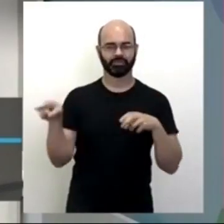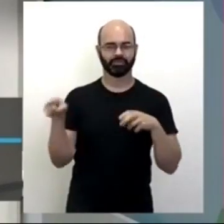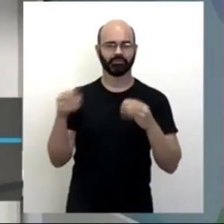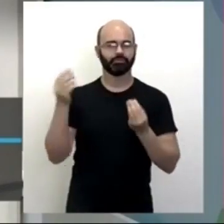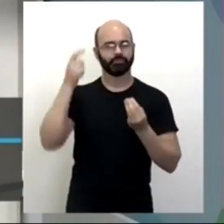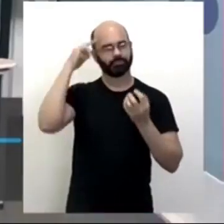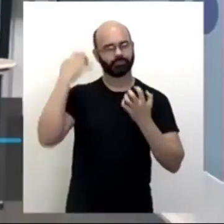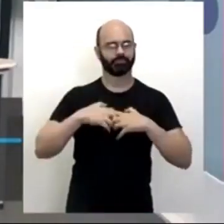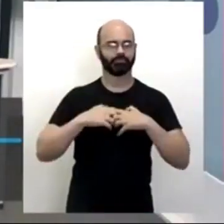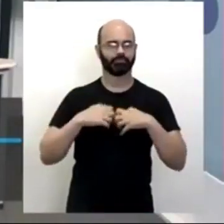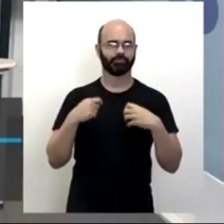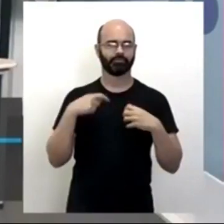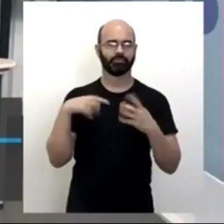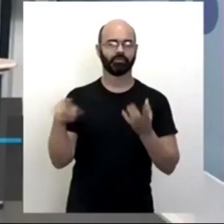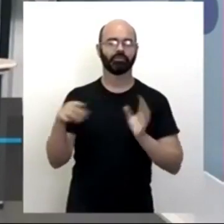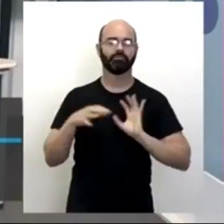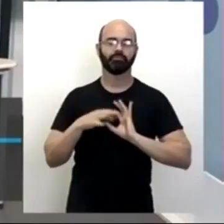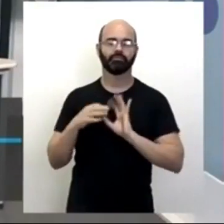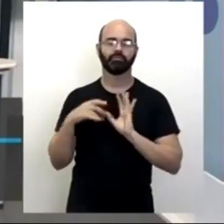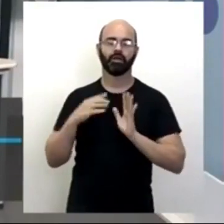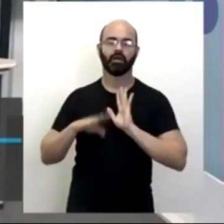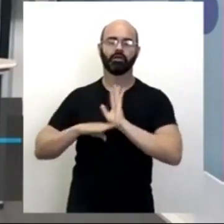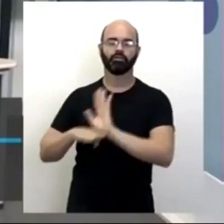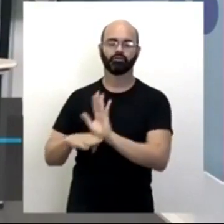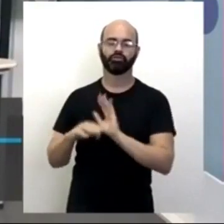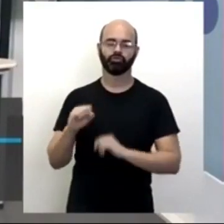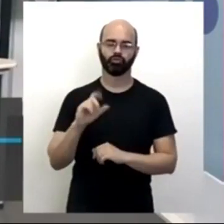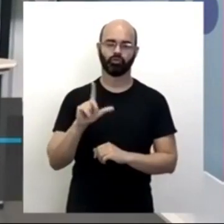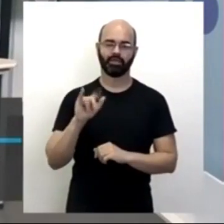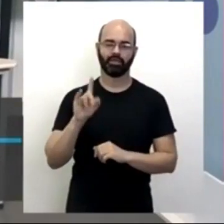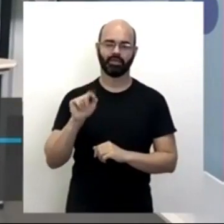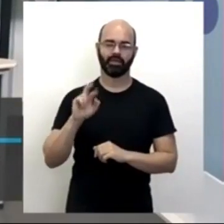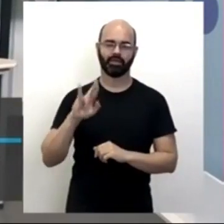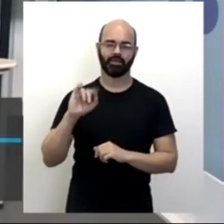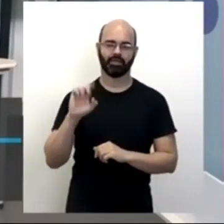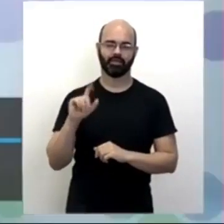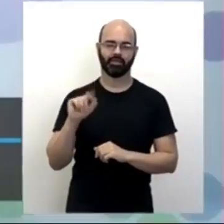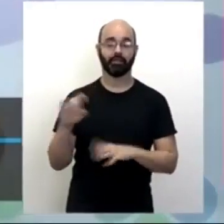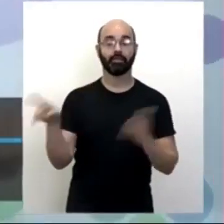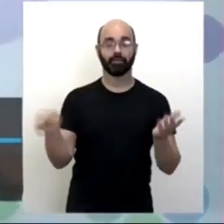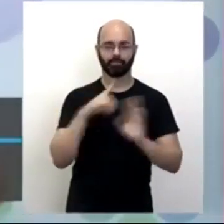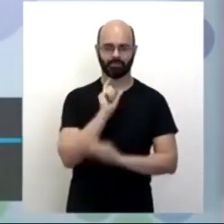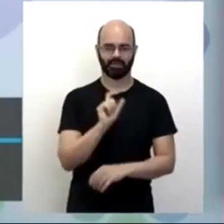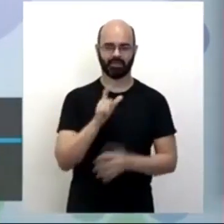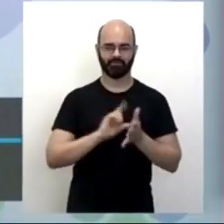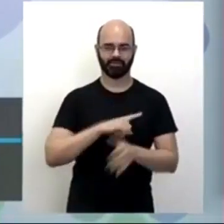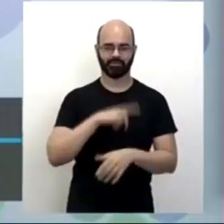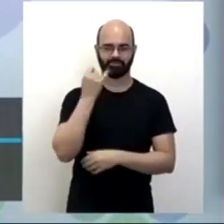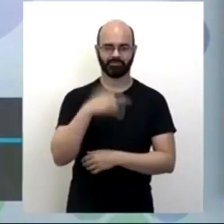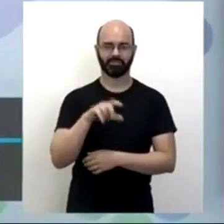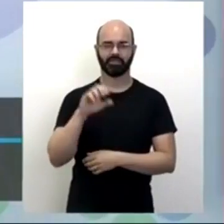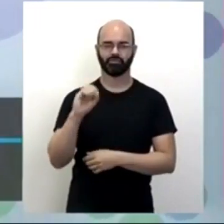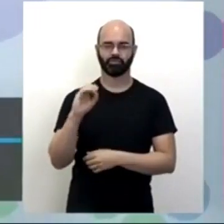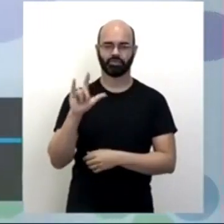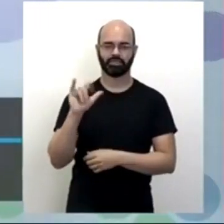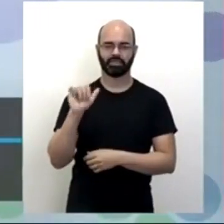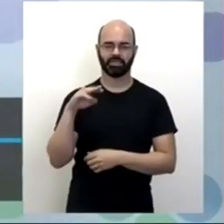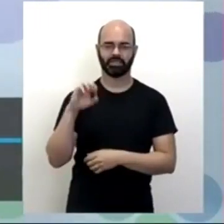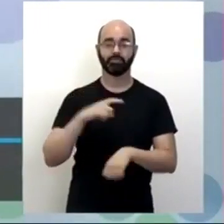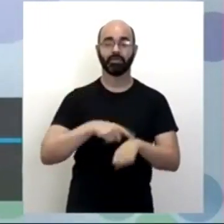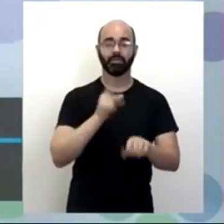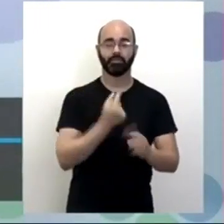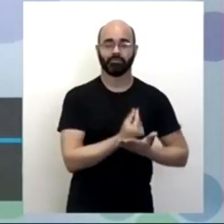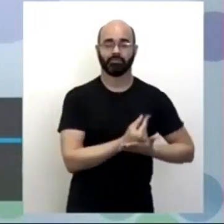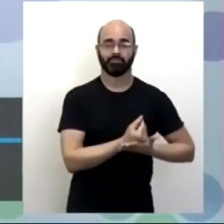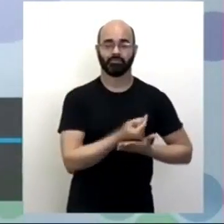solidariedade. Bem pontuado. Inclusive, eu tinha até comentado aqui que socialismo veio quase no mesmo tempo que capitalismo,